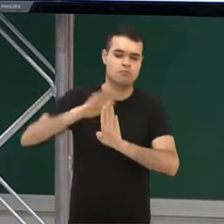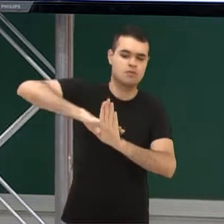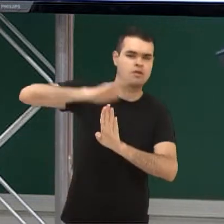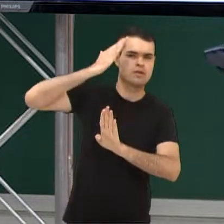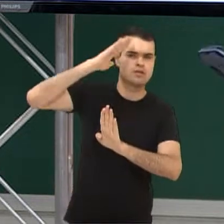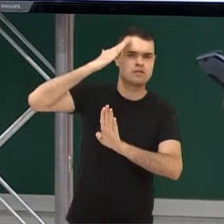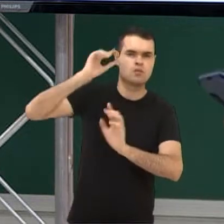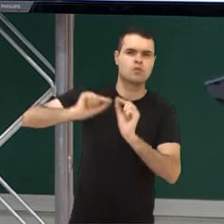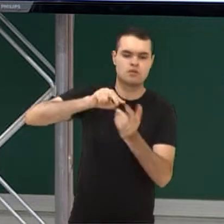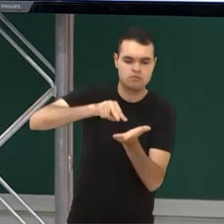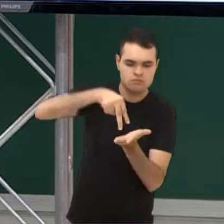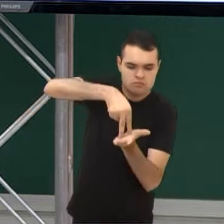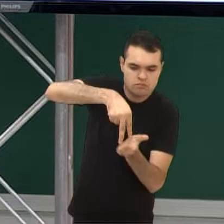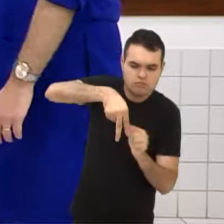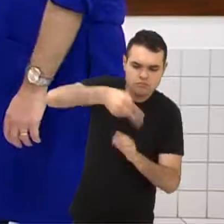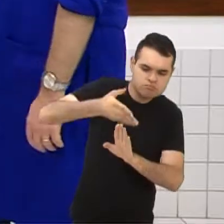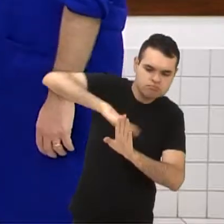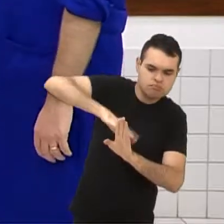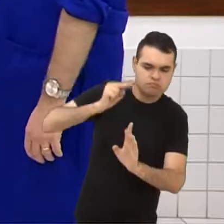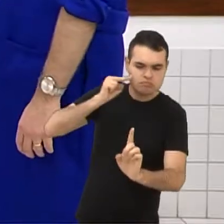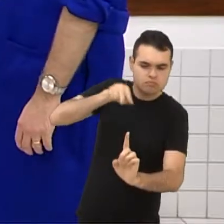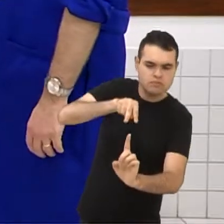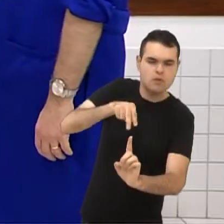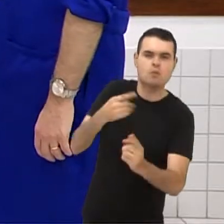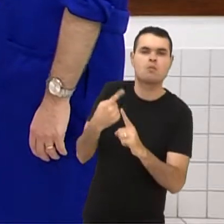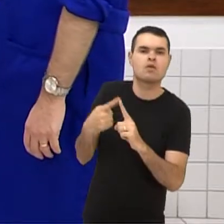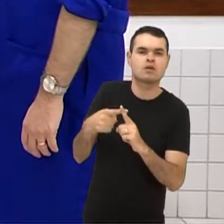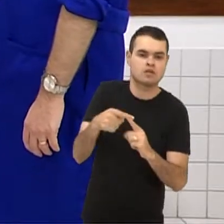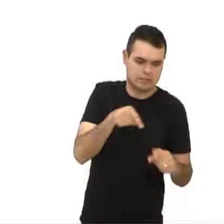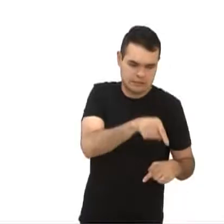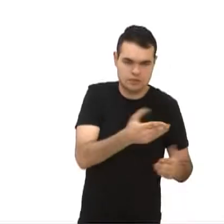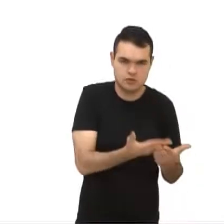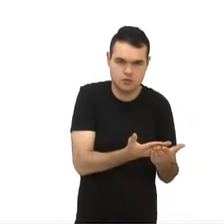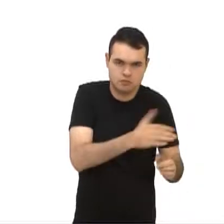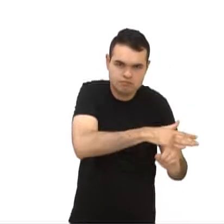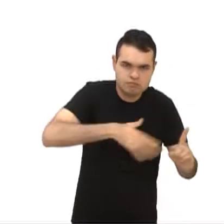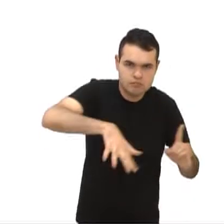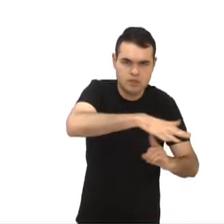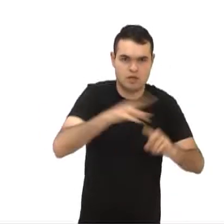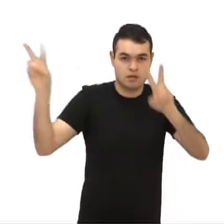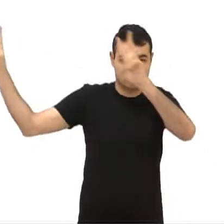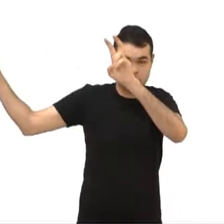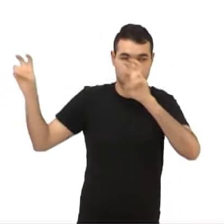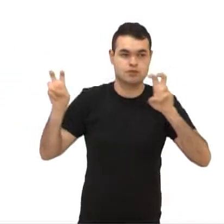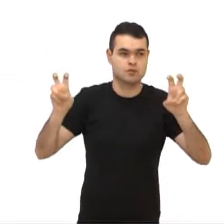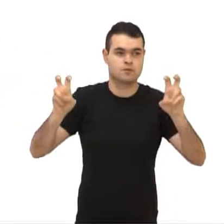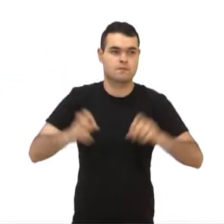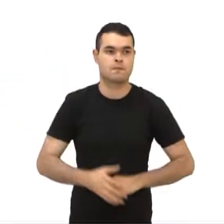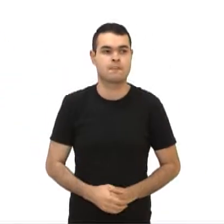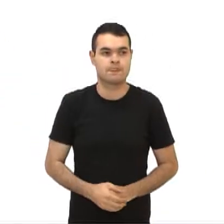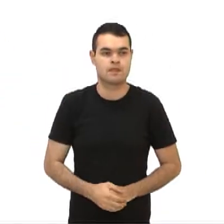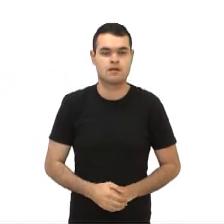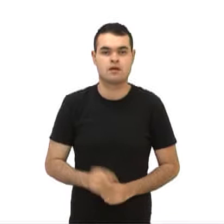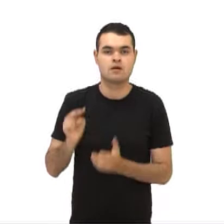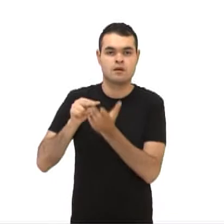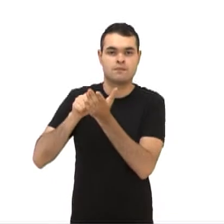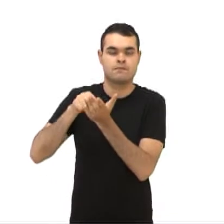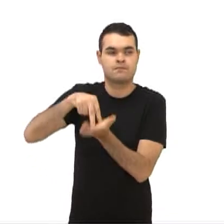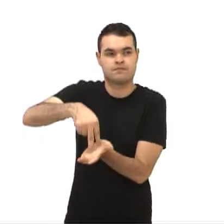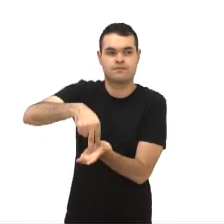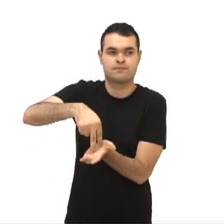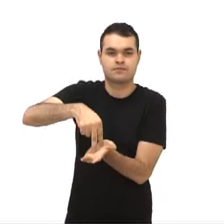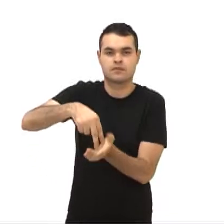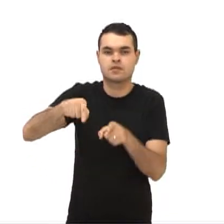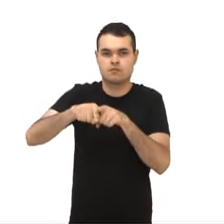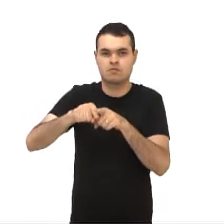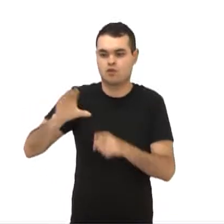do positivismo, por exemplo, que se estuda na sociologia. Perfeito. Vamos ver aqui, então, uma citação, né, do positivismo e do